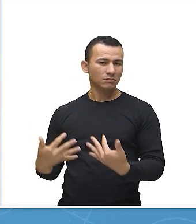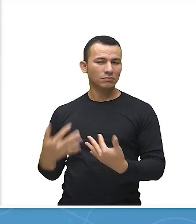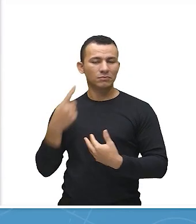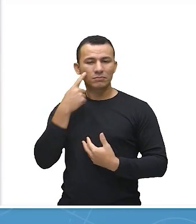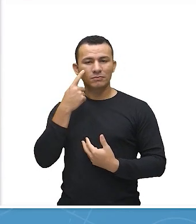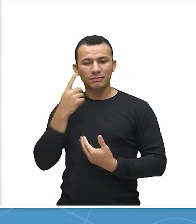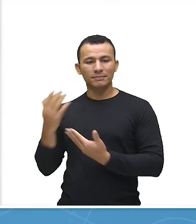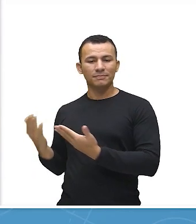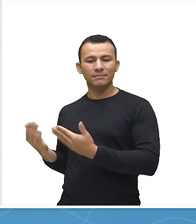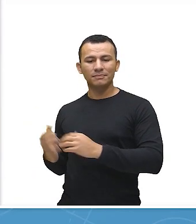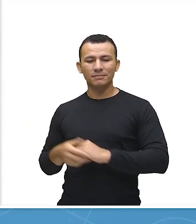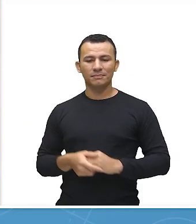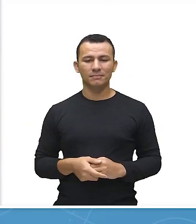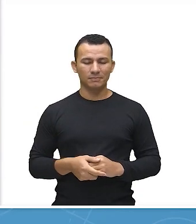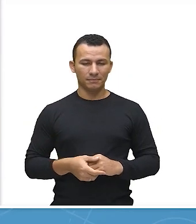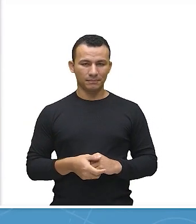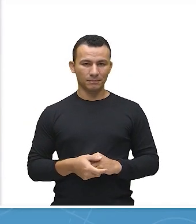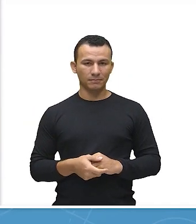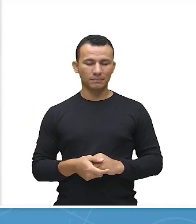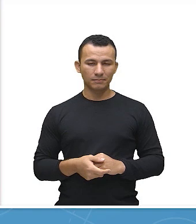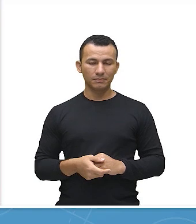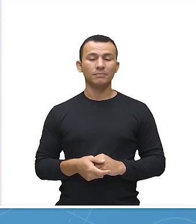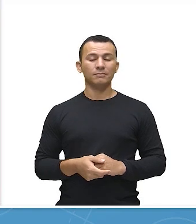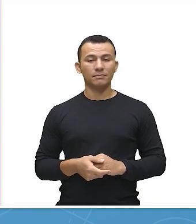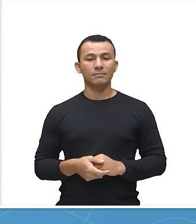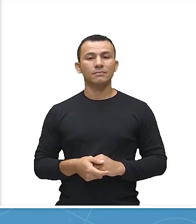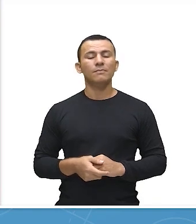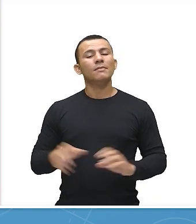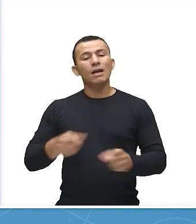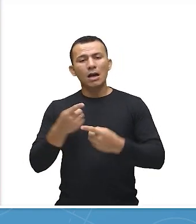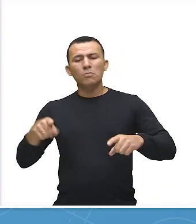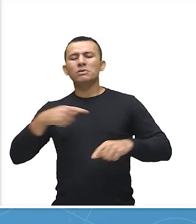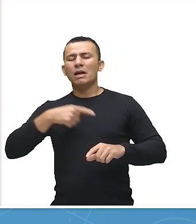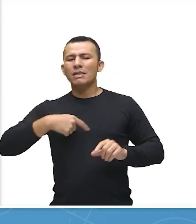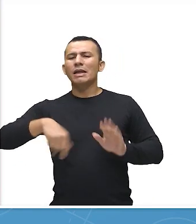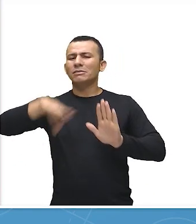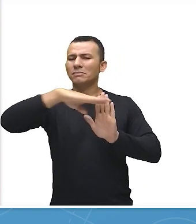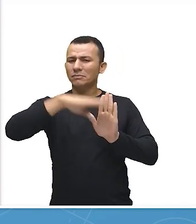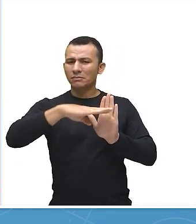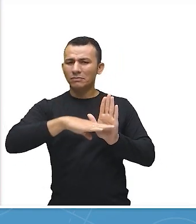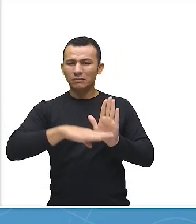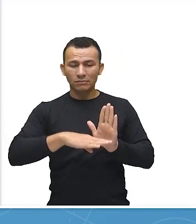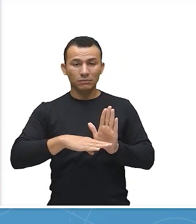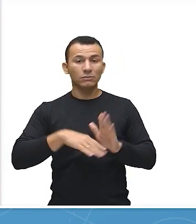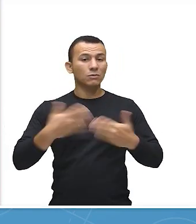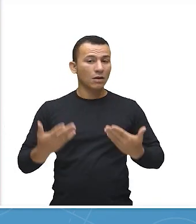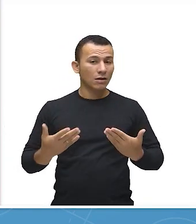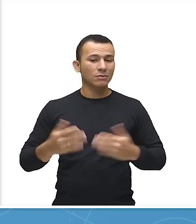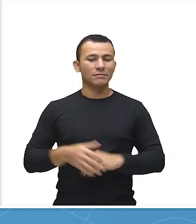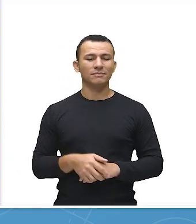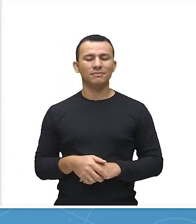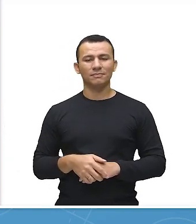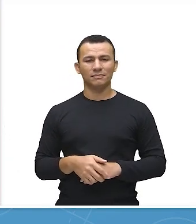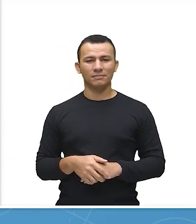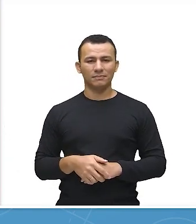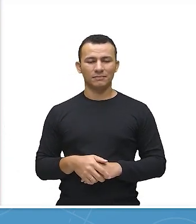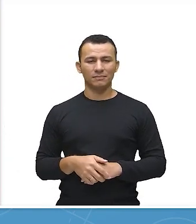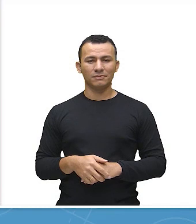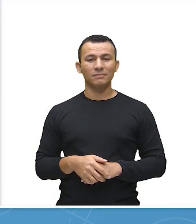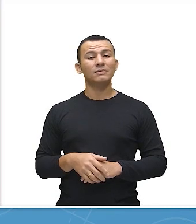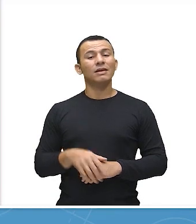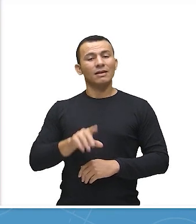querem colocar as respostas de arte de vocês no chat. Estamos aguardando ansiosamente as respostas de vocês. Então, quanto